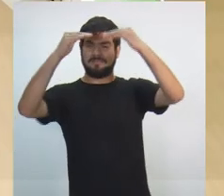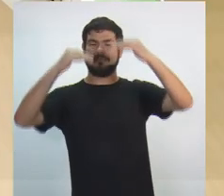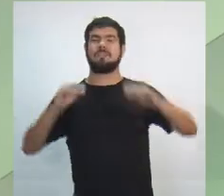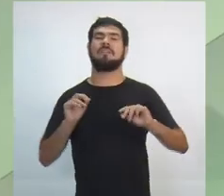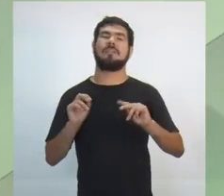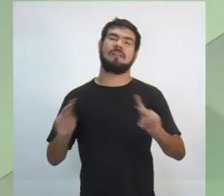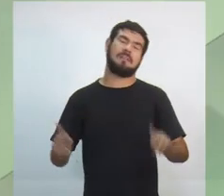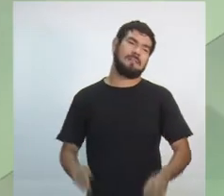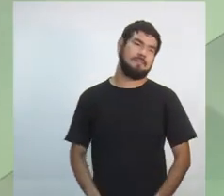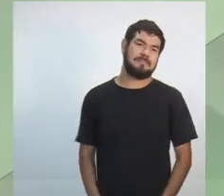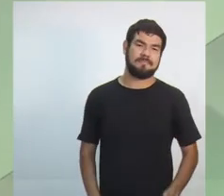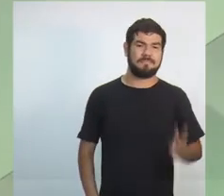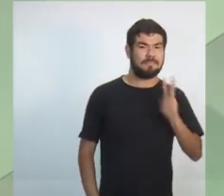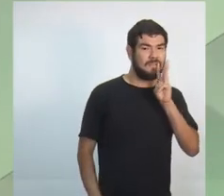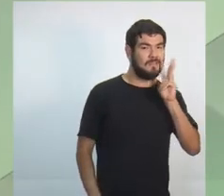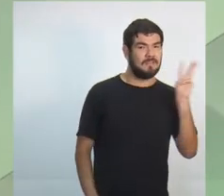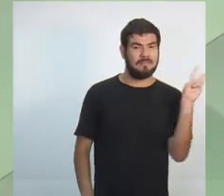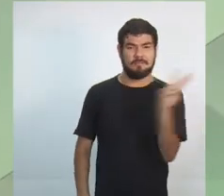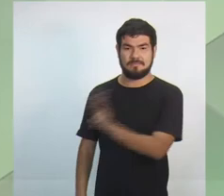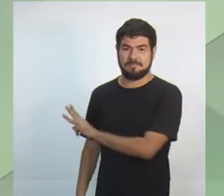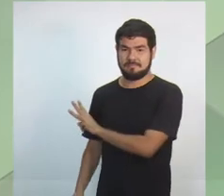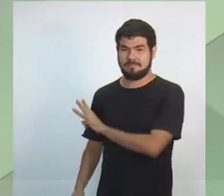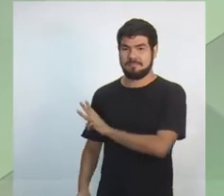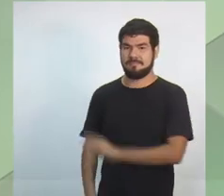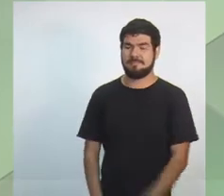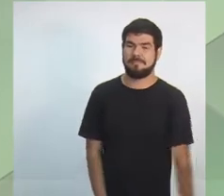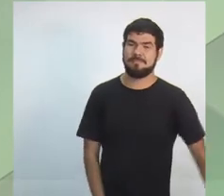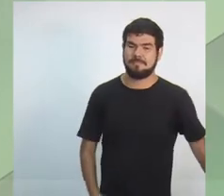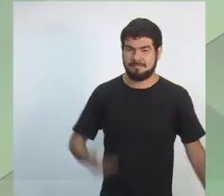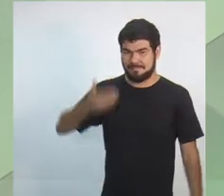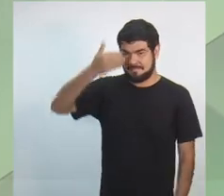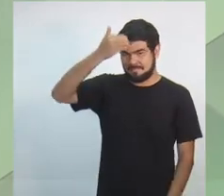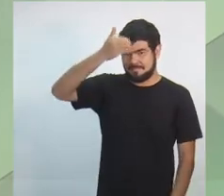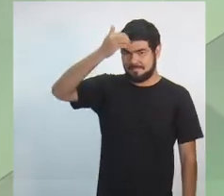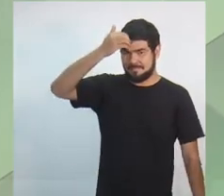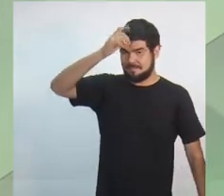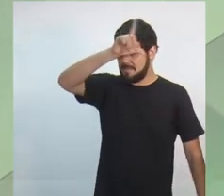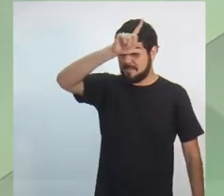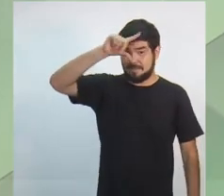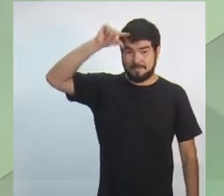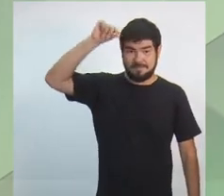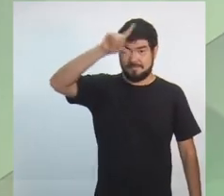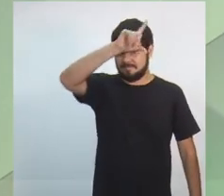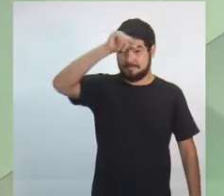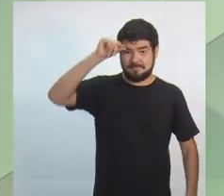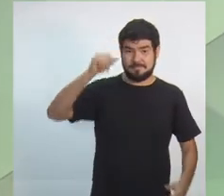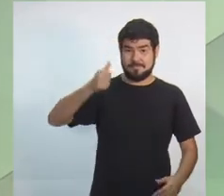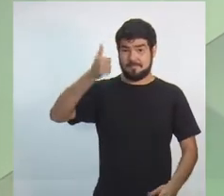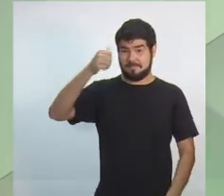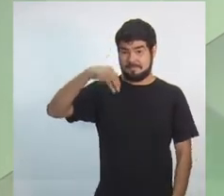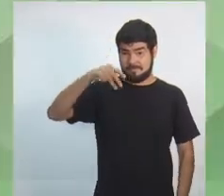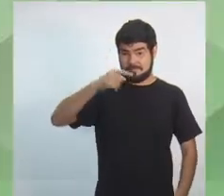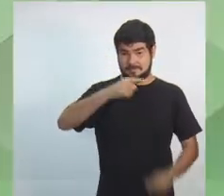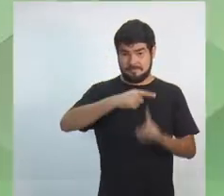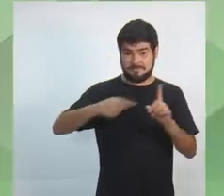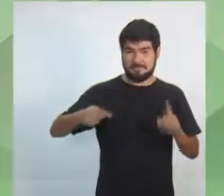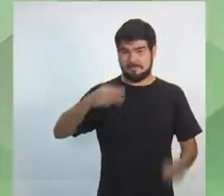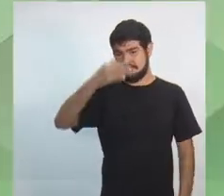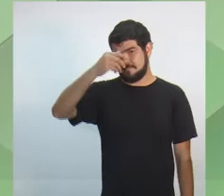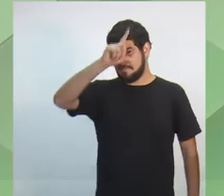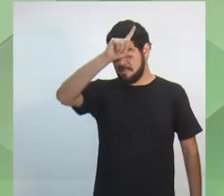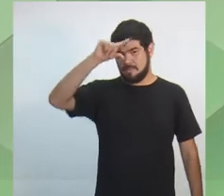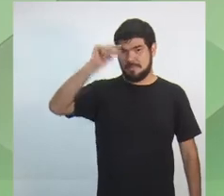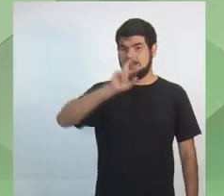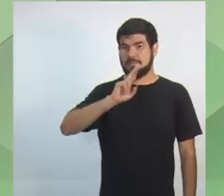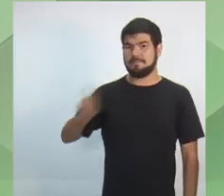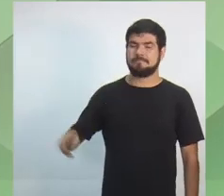minuto e 30 para a tréplica do candidato Wilson Lima. Vamos colocar na tela o cronômetro. 1:30, candidato. Candidata,